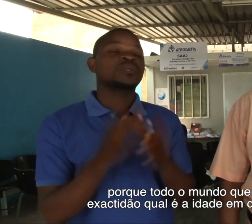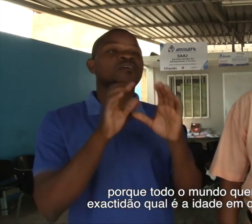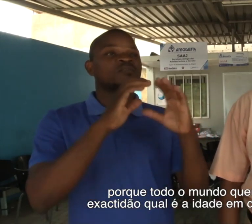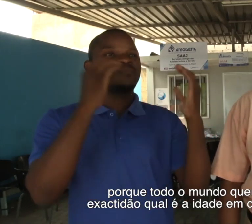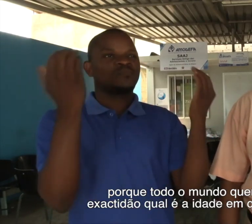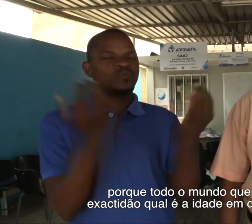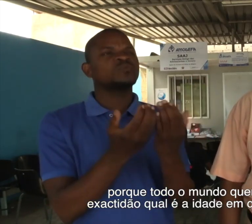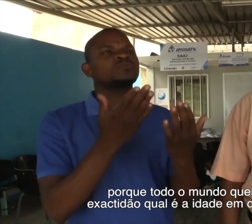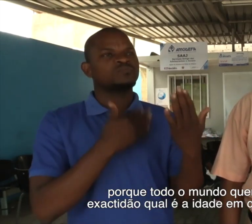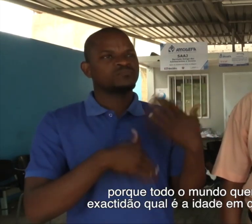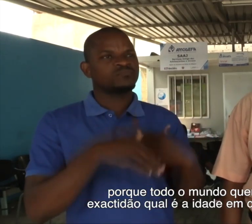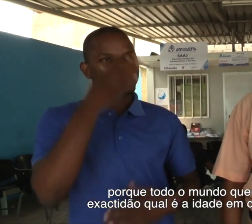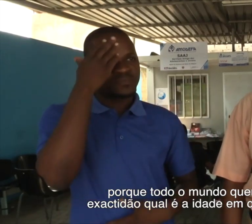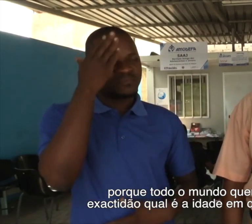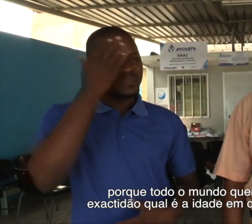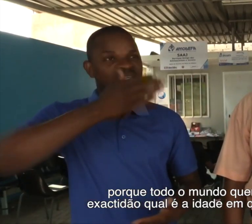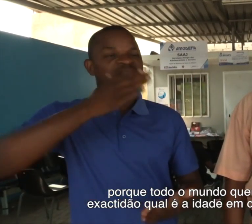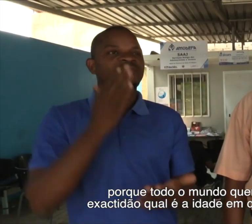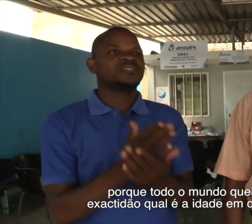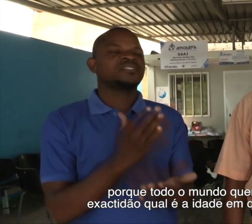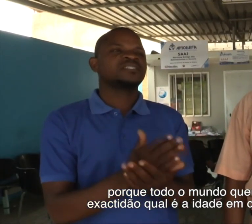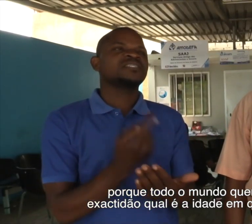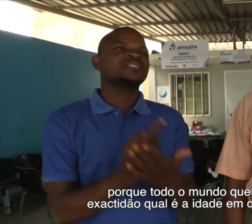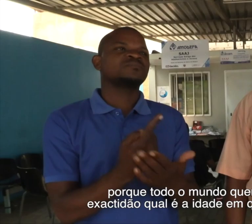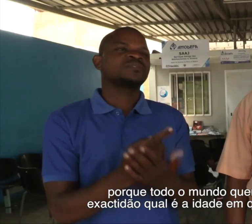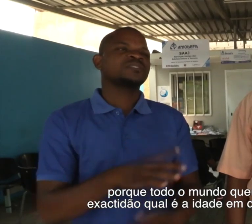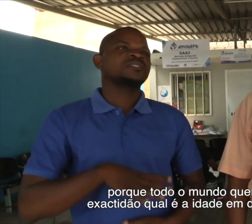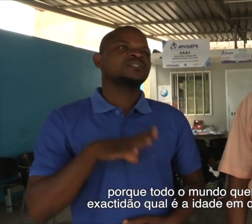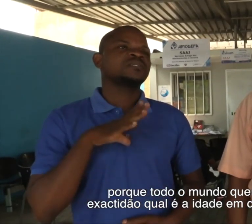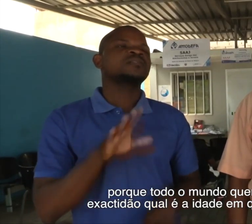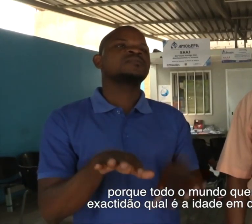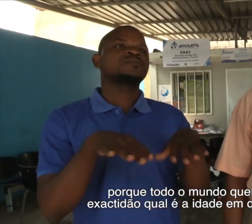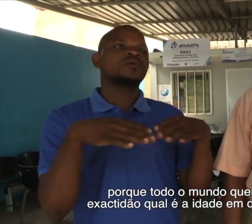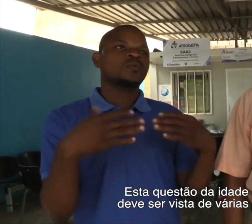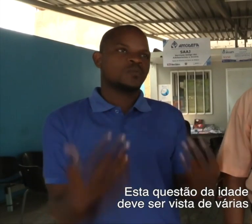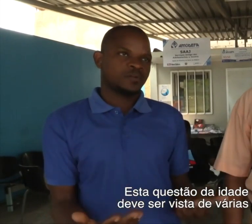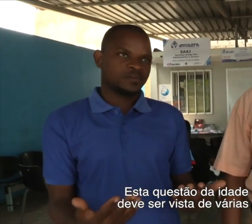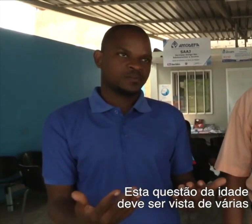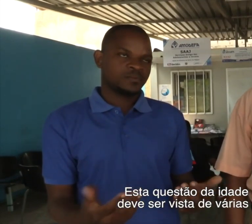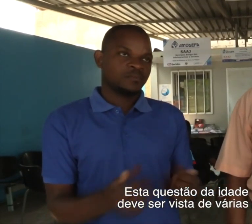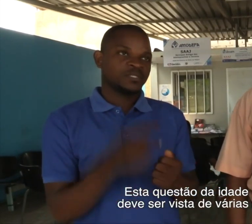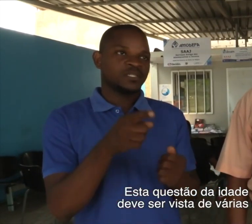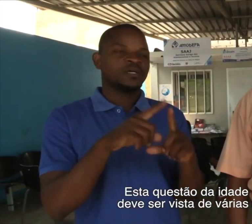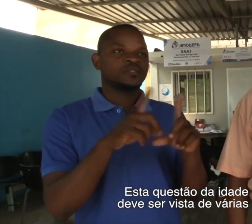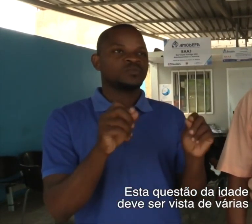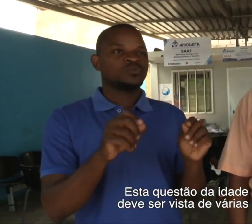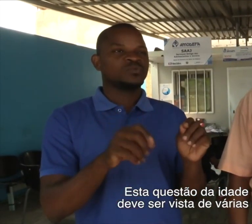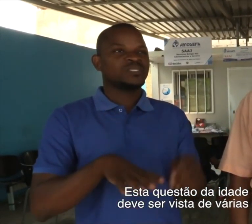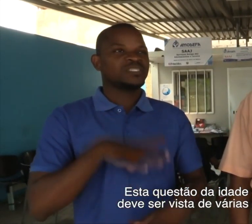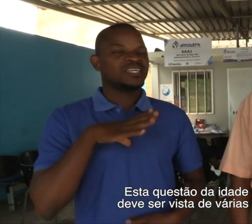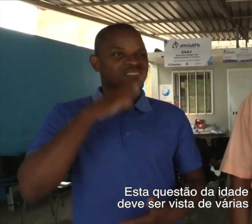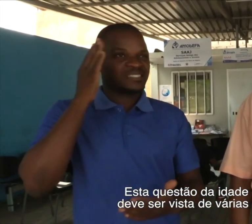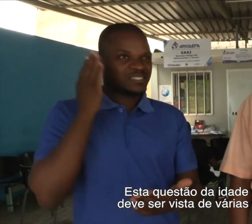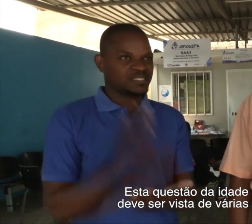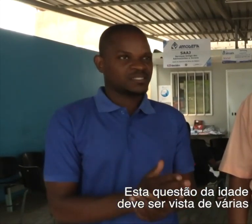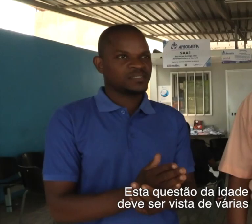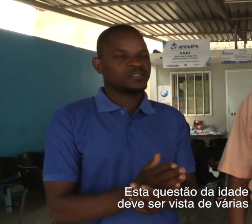saber com exatidão qual é a idade que a pessoa deve iniciar mas esta questão da idade certa ela